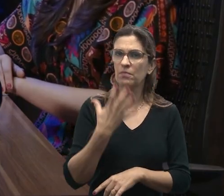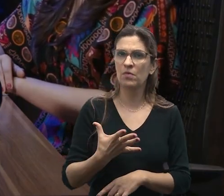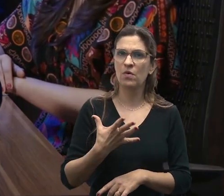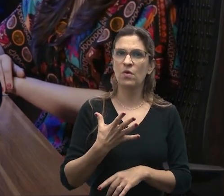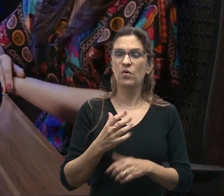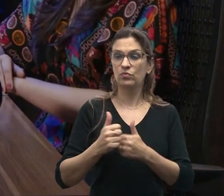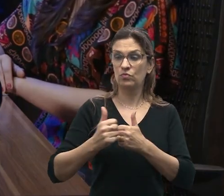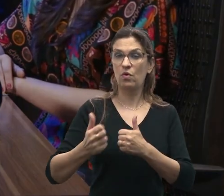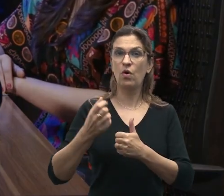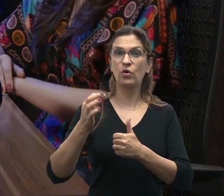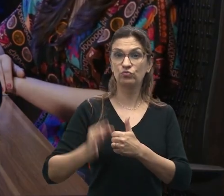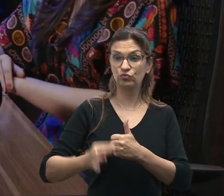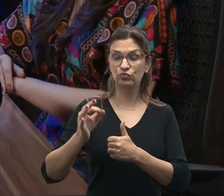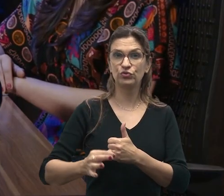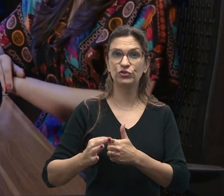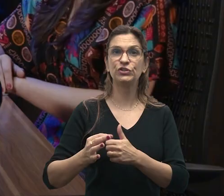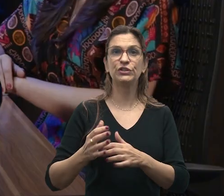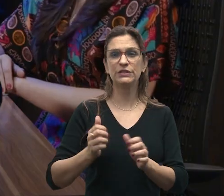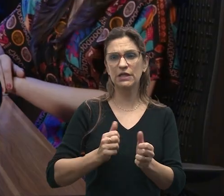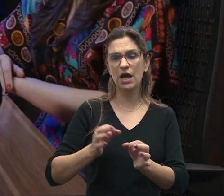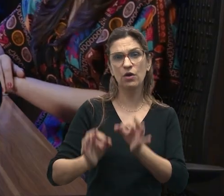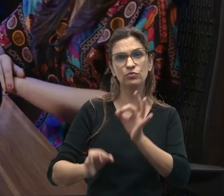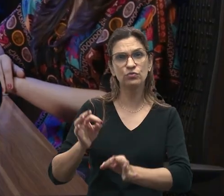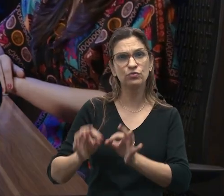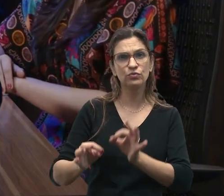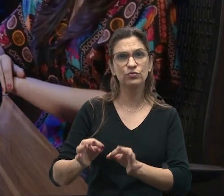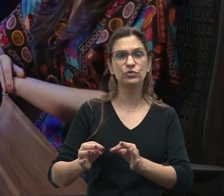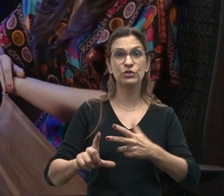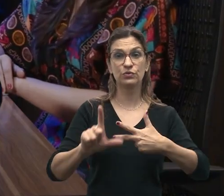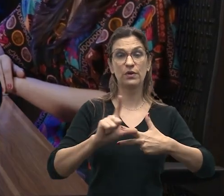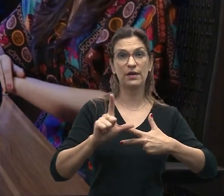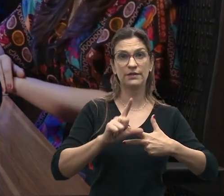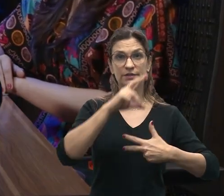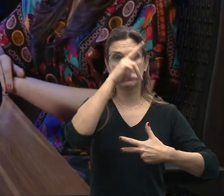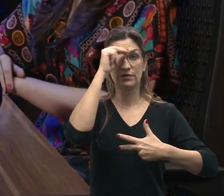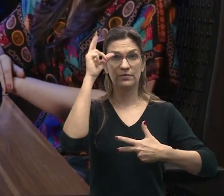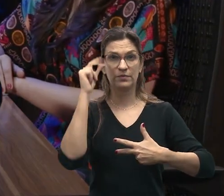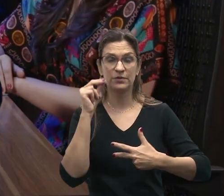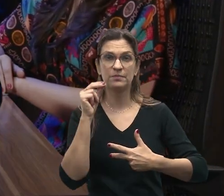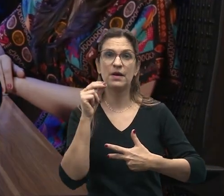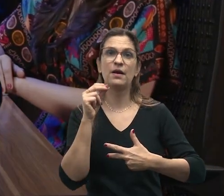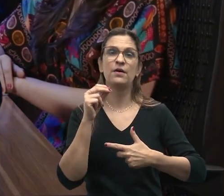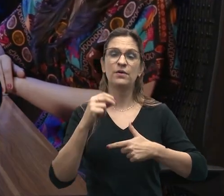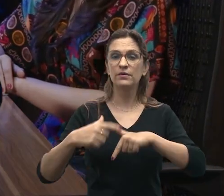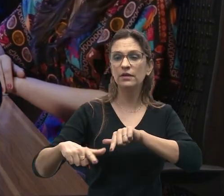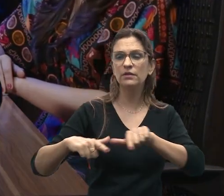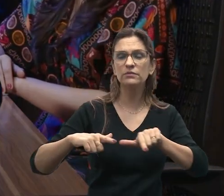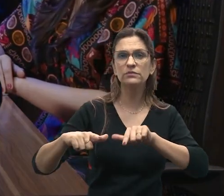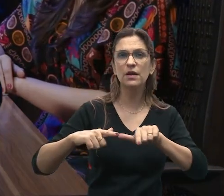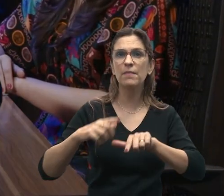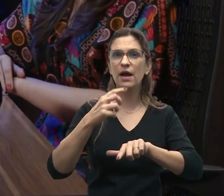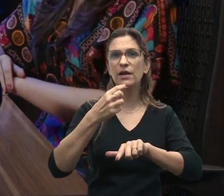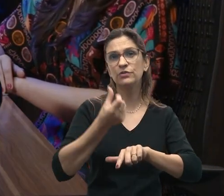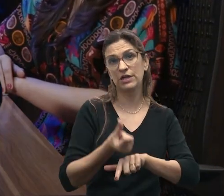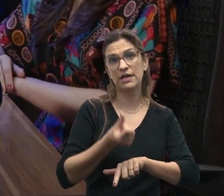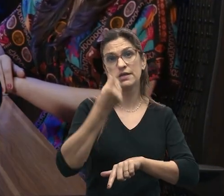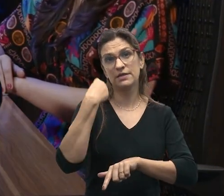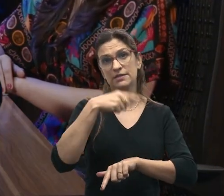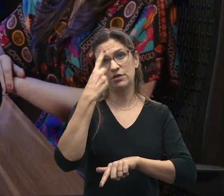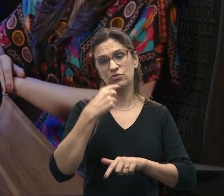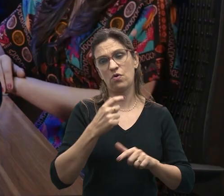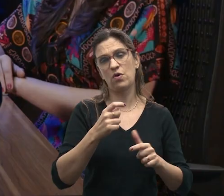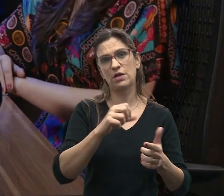de 6 horas. O próprio Legislativo Municipal de Campo Grande são 6 horas, né? Várias categorias dentro do Serviço